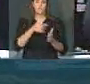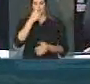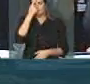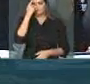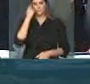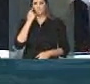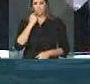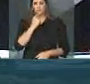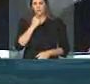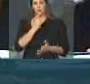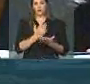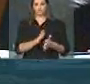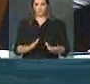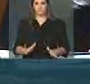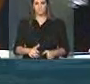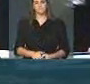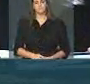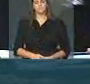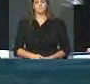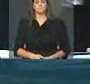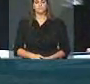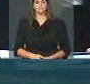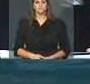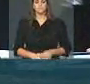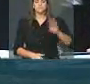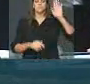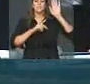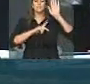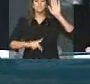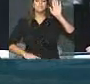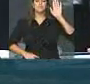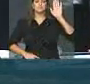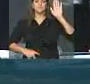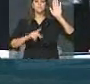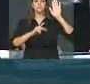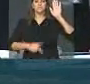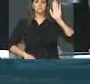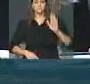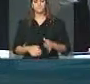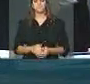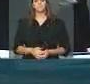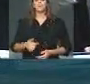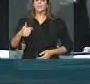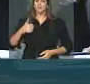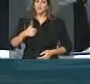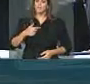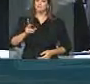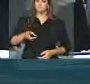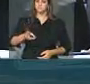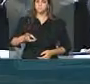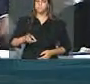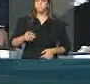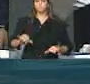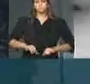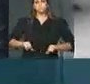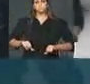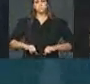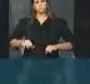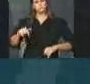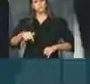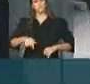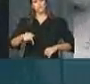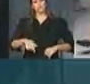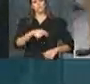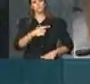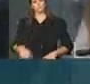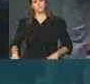hora da sessão do Congresso Nacional. Presidente... Com a palavra, V. Exª. Eu permaneço no purgatório da Câmara de Deputados